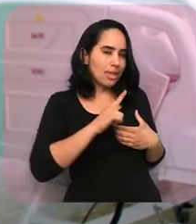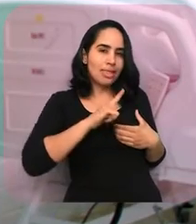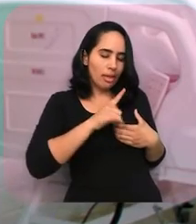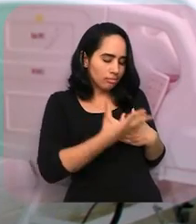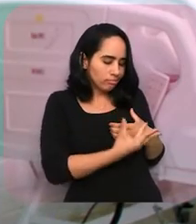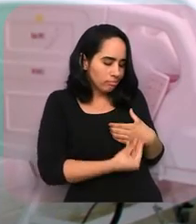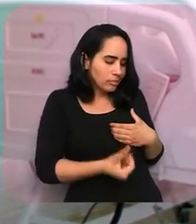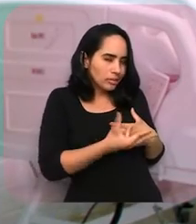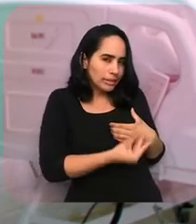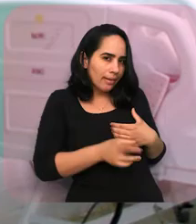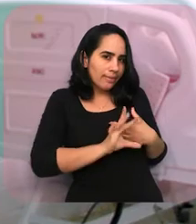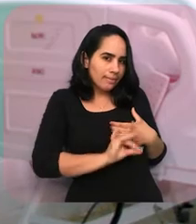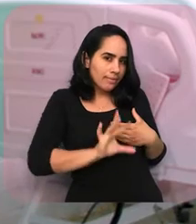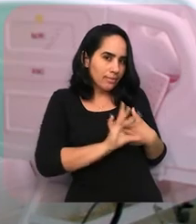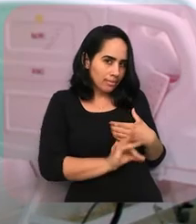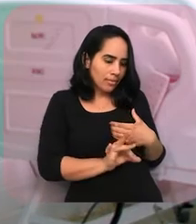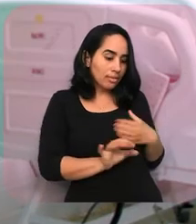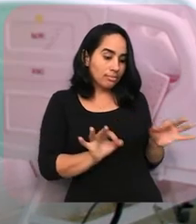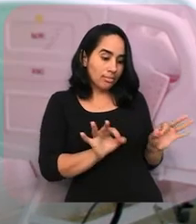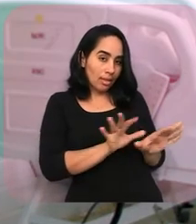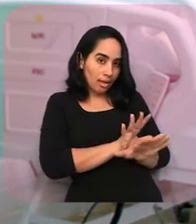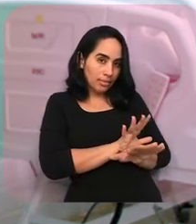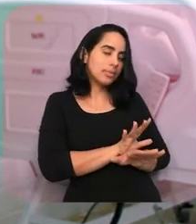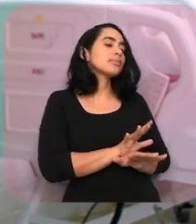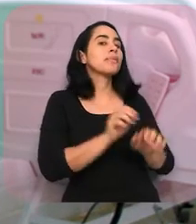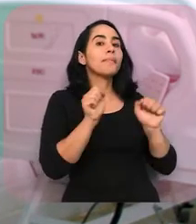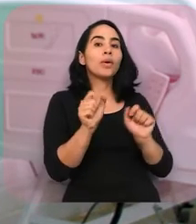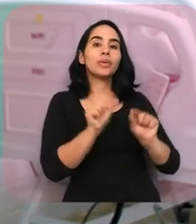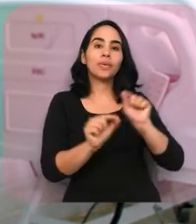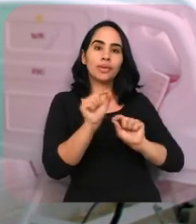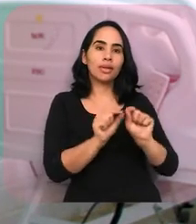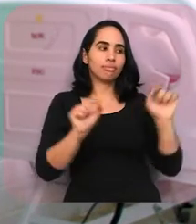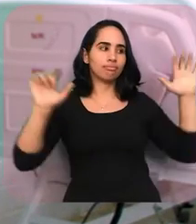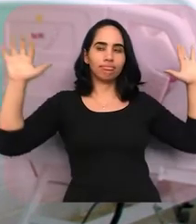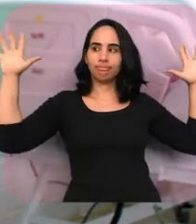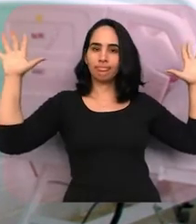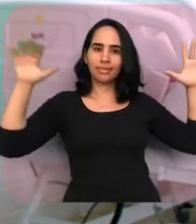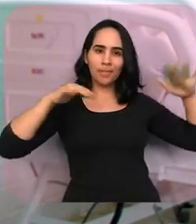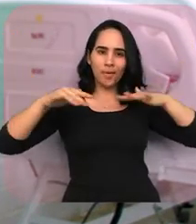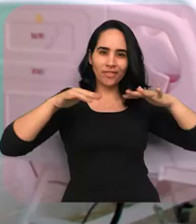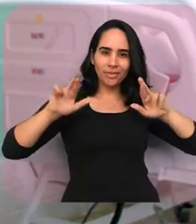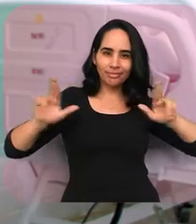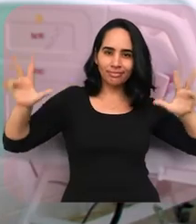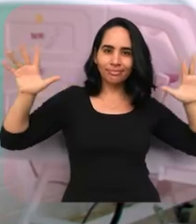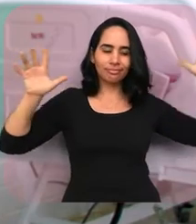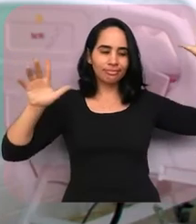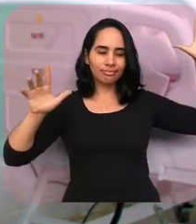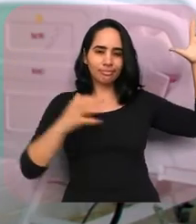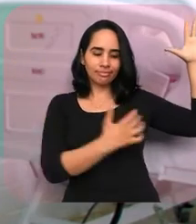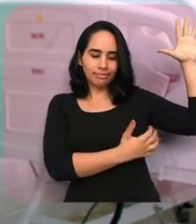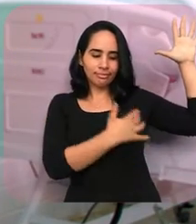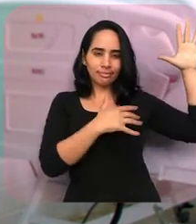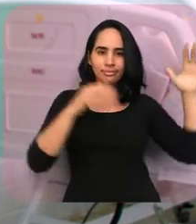sai algum tipo de líquido do seu mamilo. Após isso, você pode utilizar os seus braços, movimentos diferentes